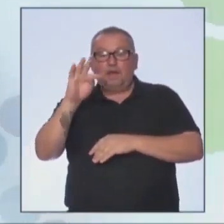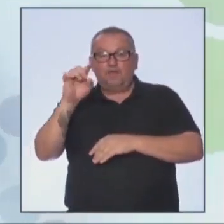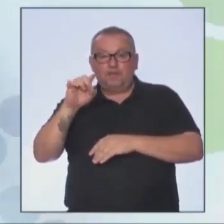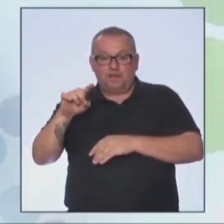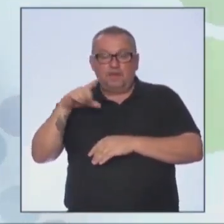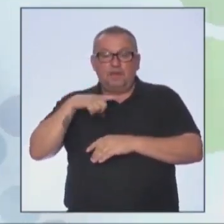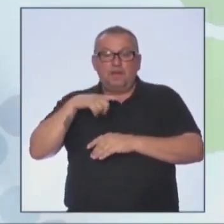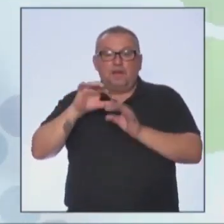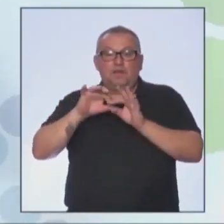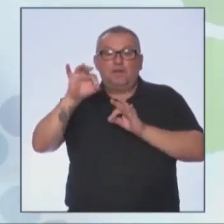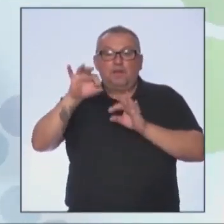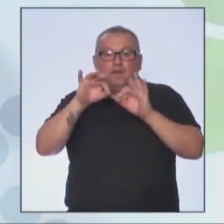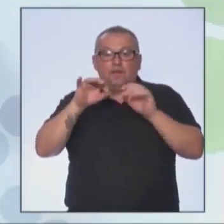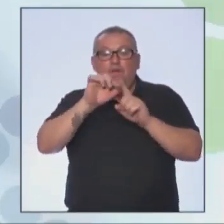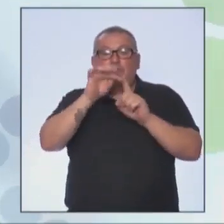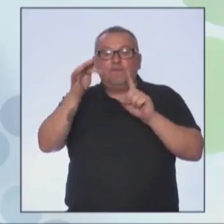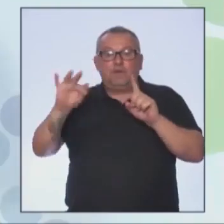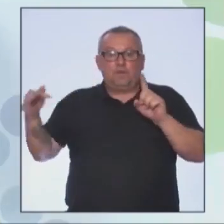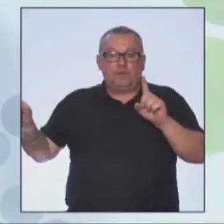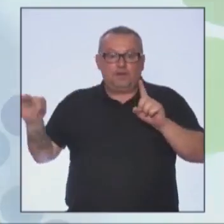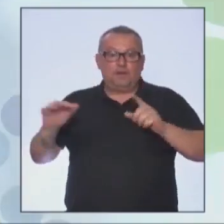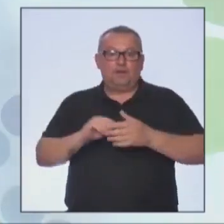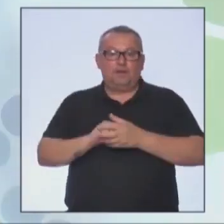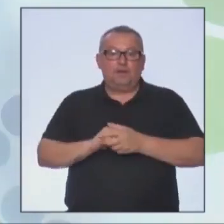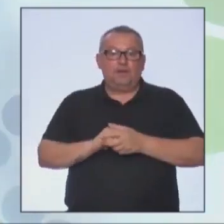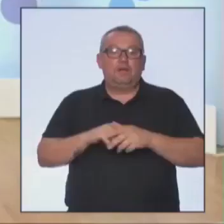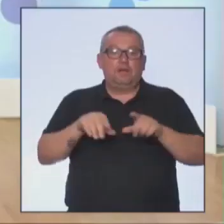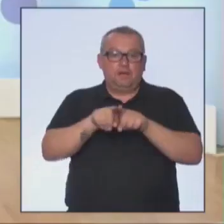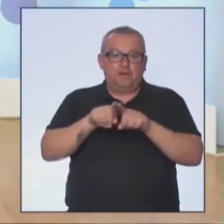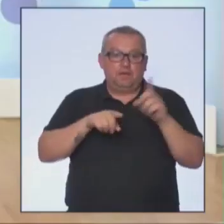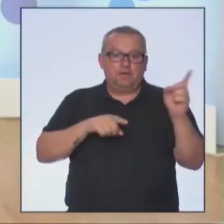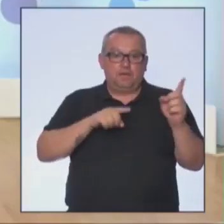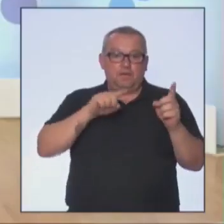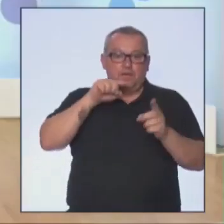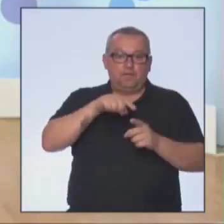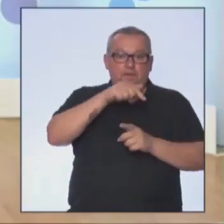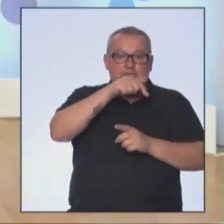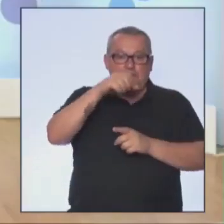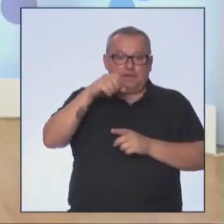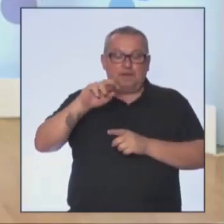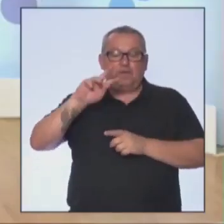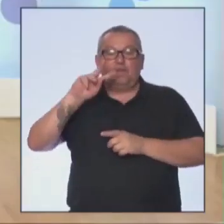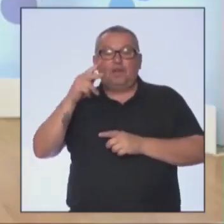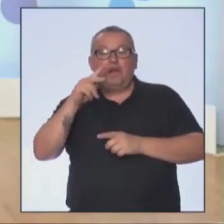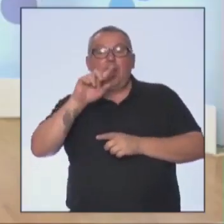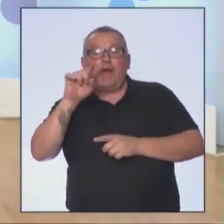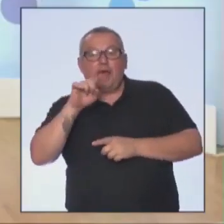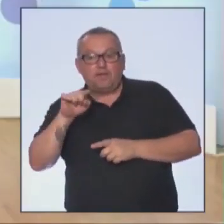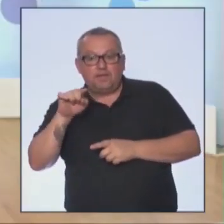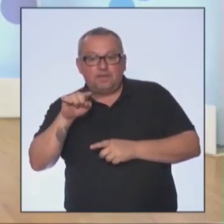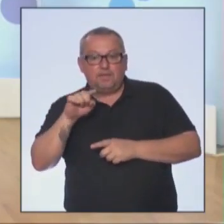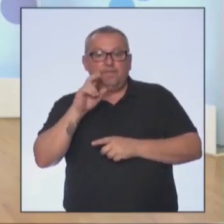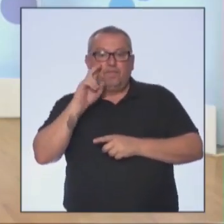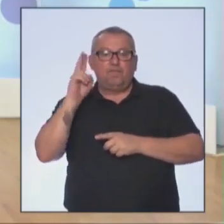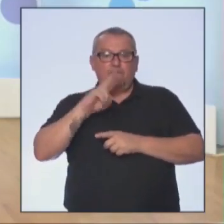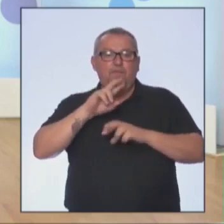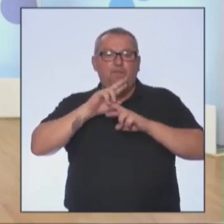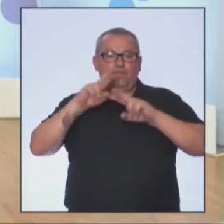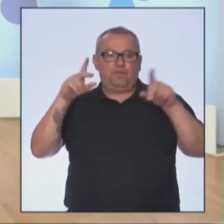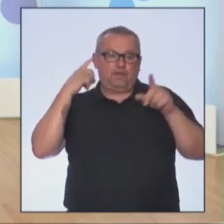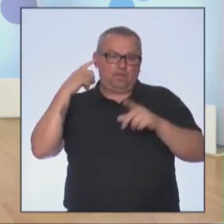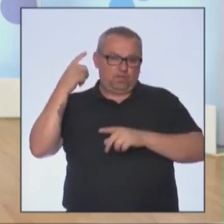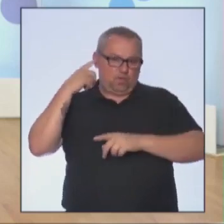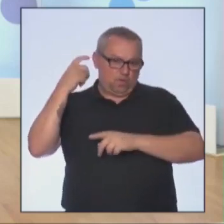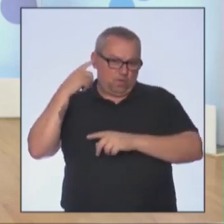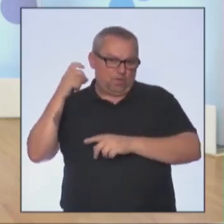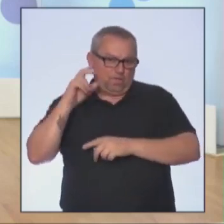frequência. Então, 440 Hz é a frequência e essa aí? 1.700 Hz. Então vamos ver a diferença sonora? Vamos